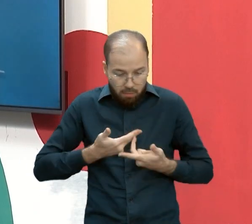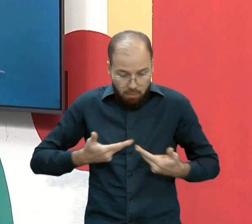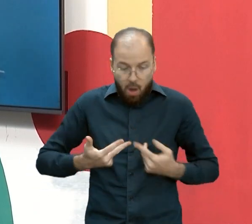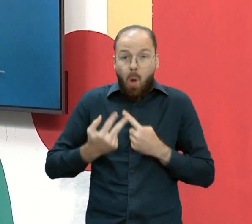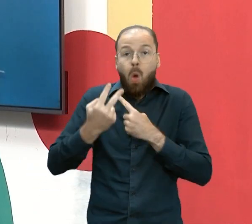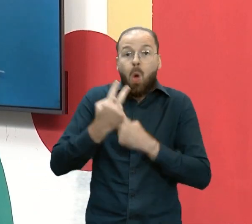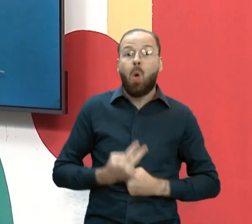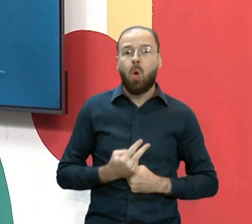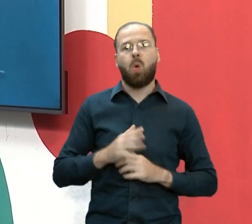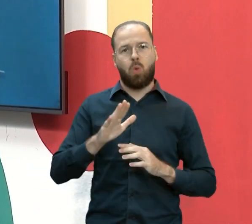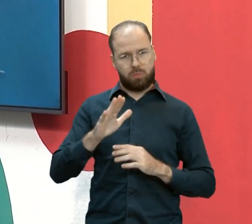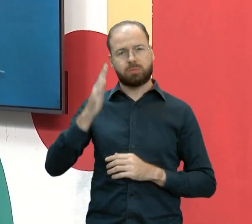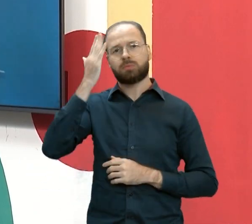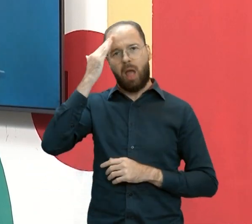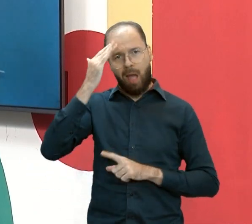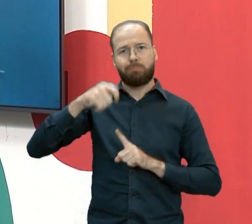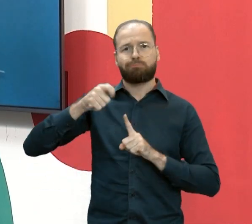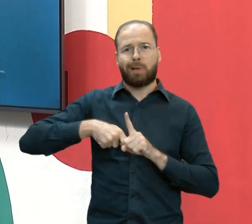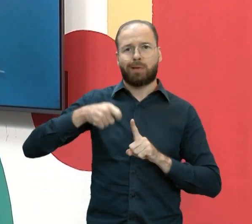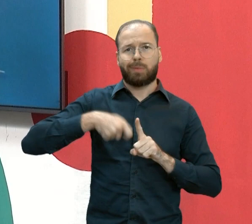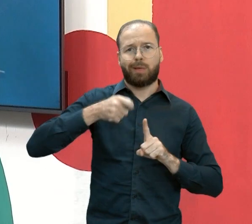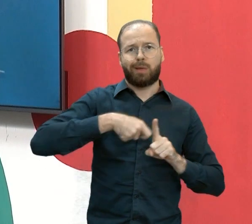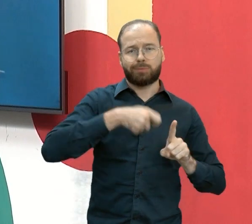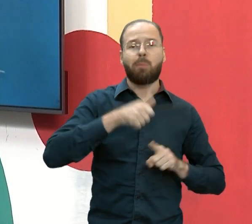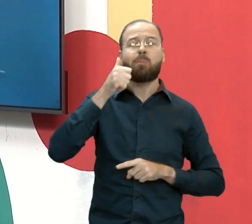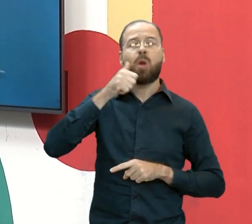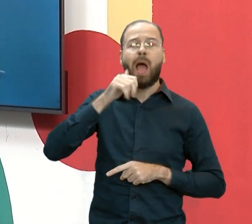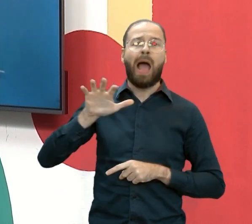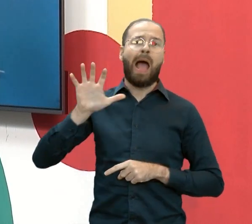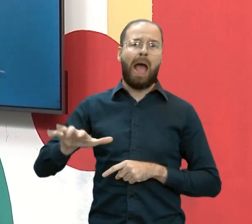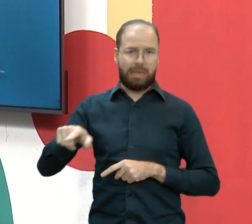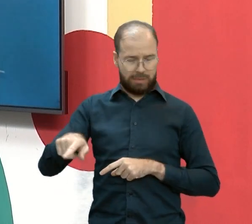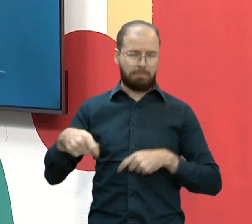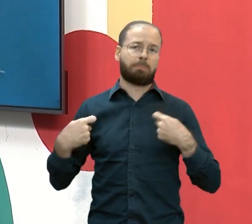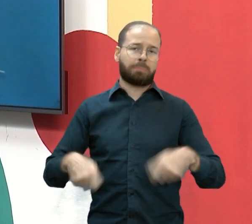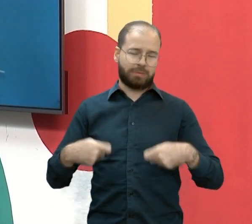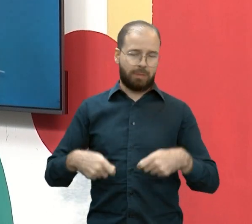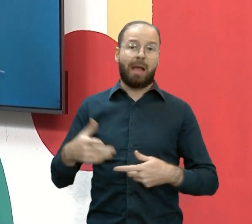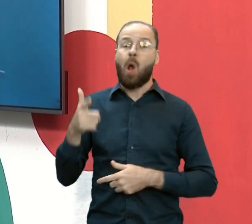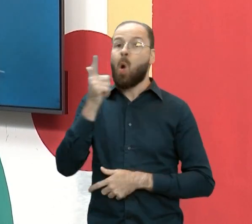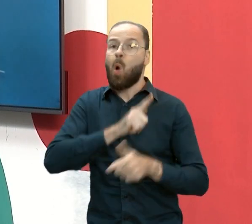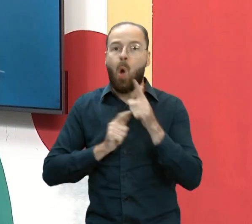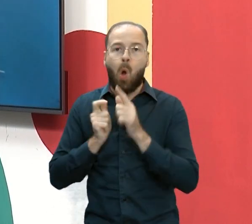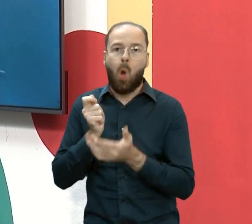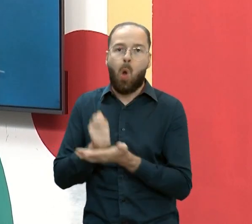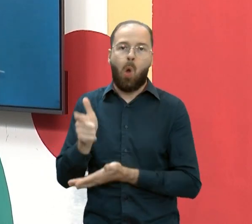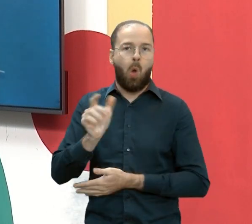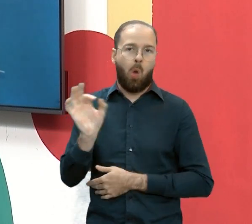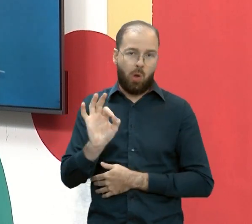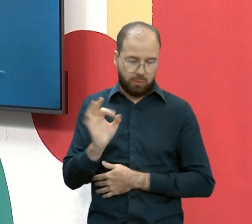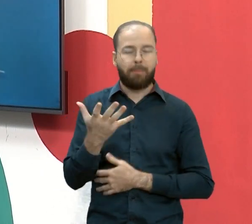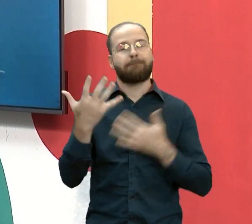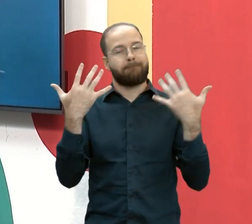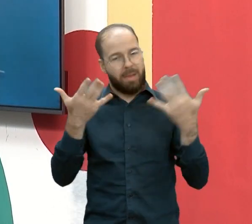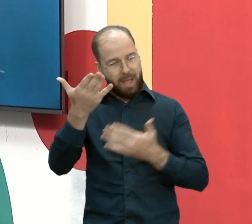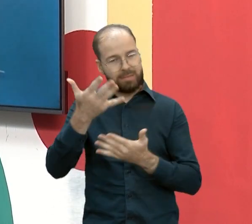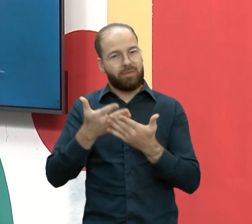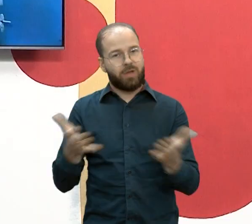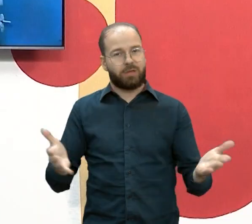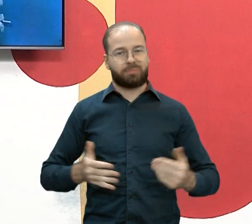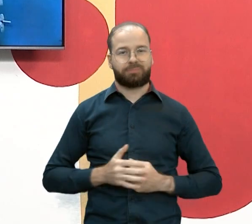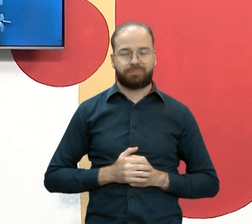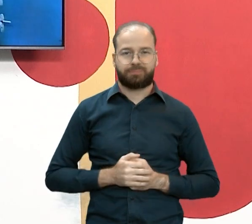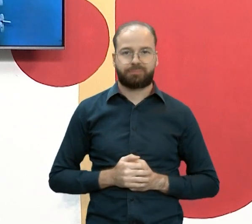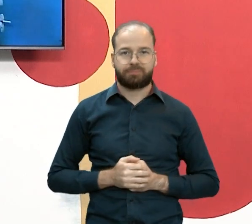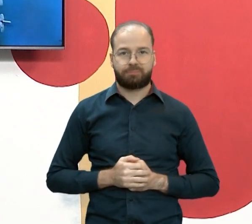mulher precisa disso ali todos os meses, mas não tem esse acesso. Então, parabéns aí pelo evento. Pessoal,